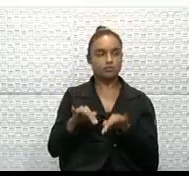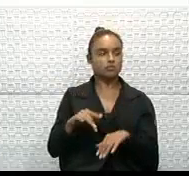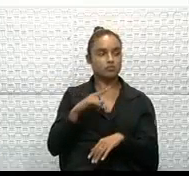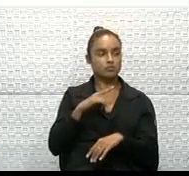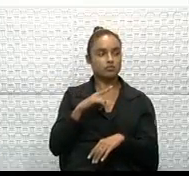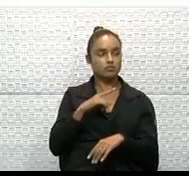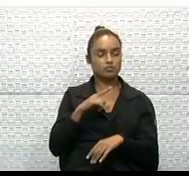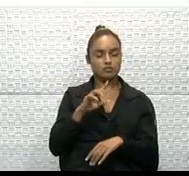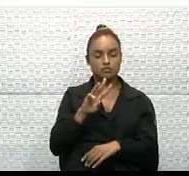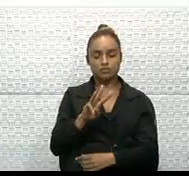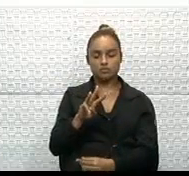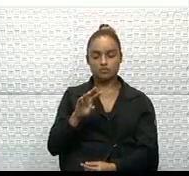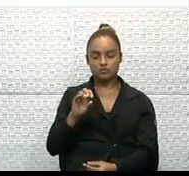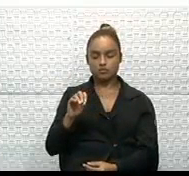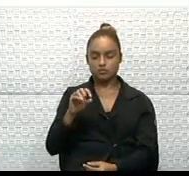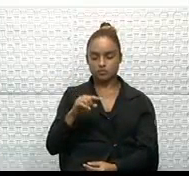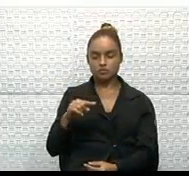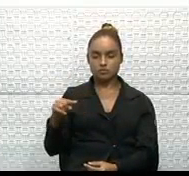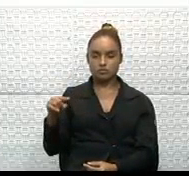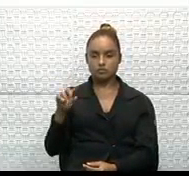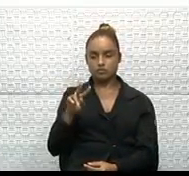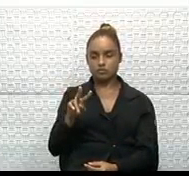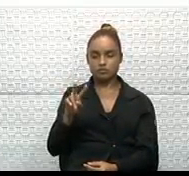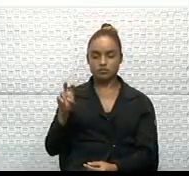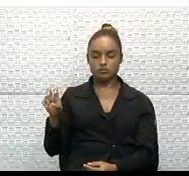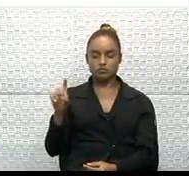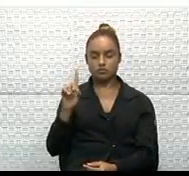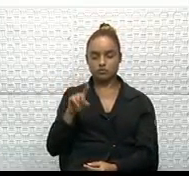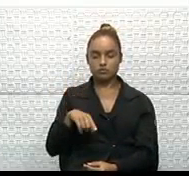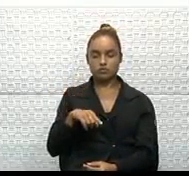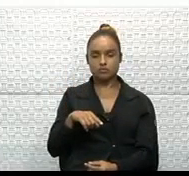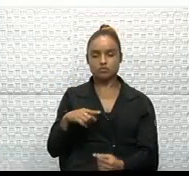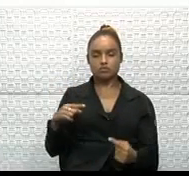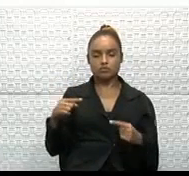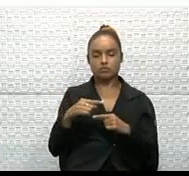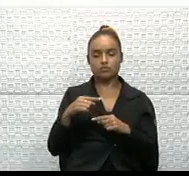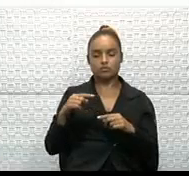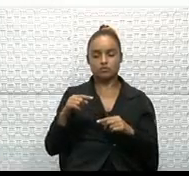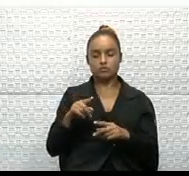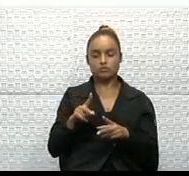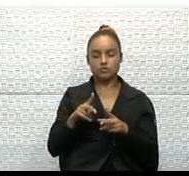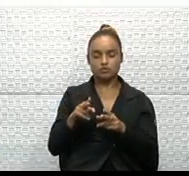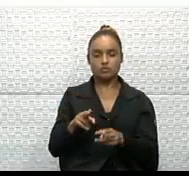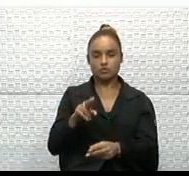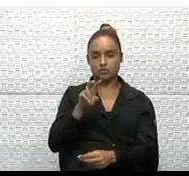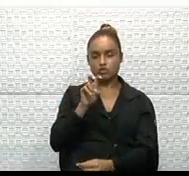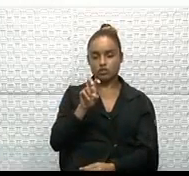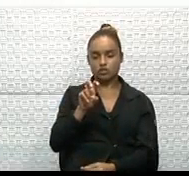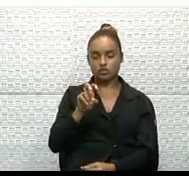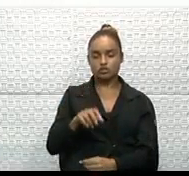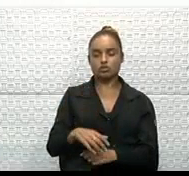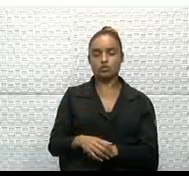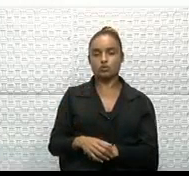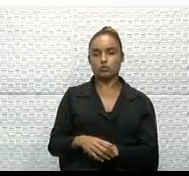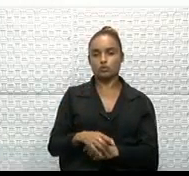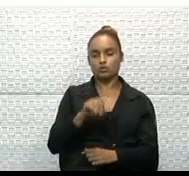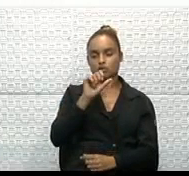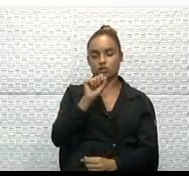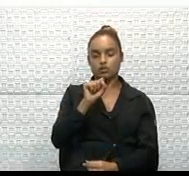30 menos 25, que é igual a 5. Então, esse é o nosso SQ